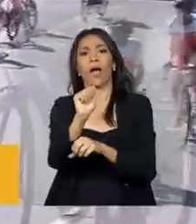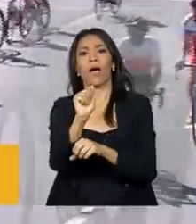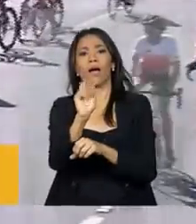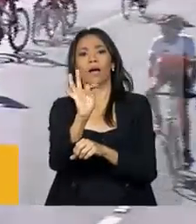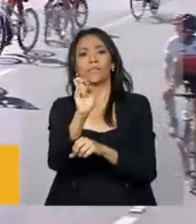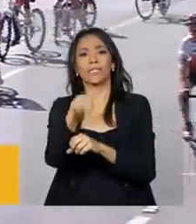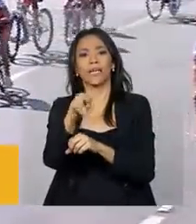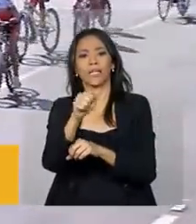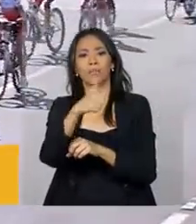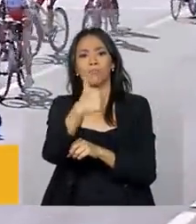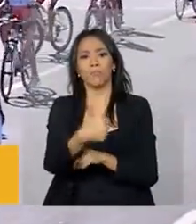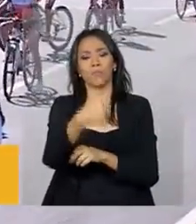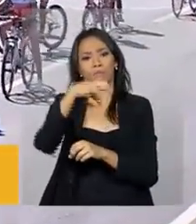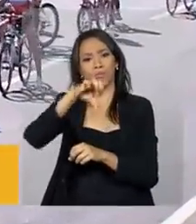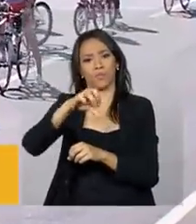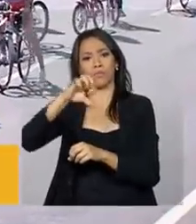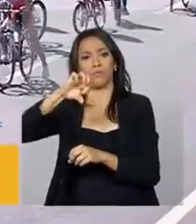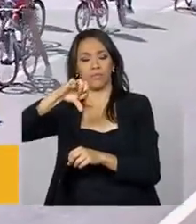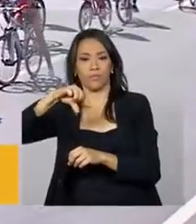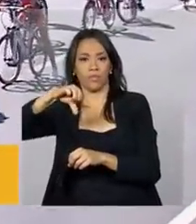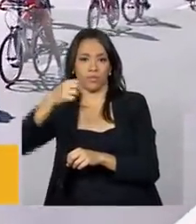1896.